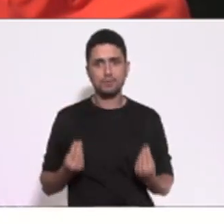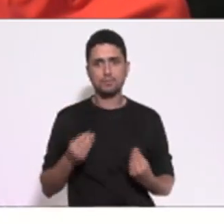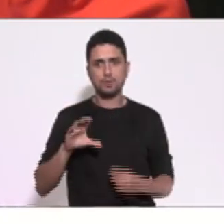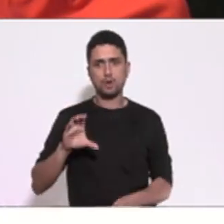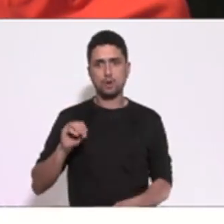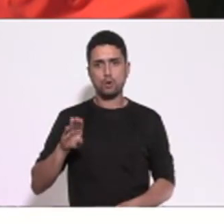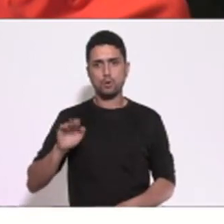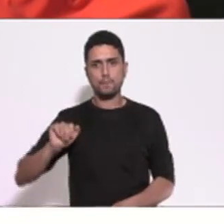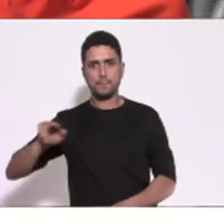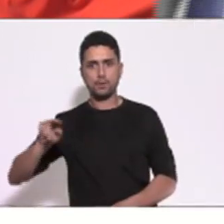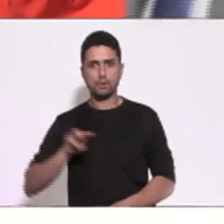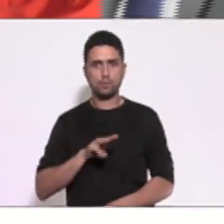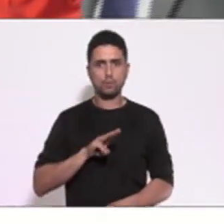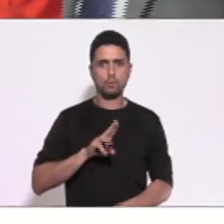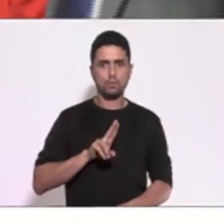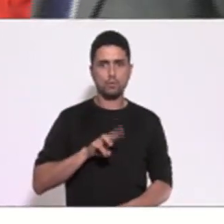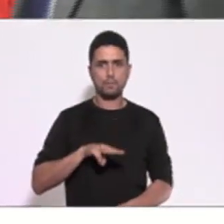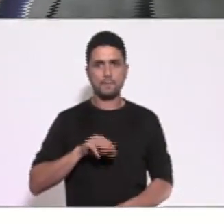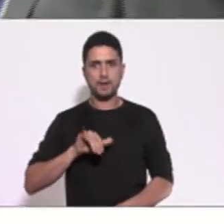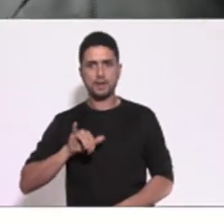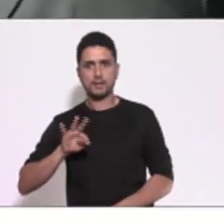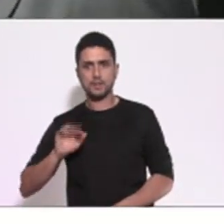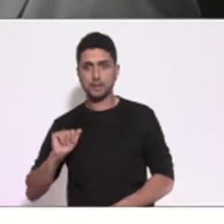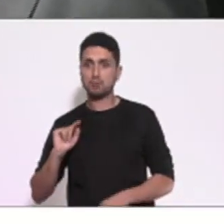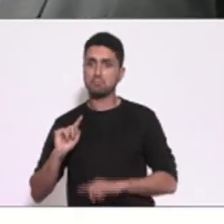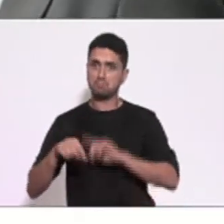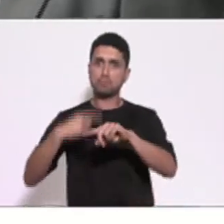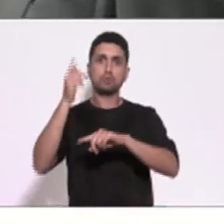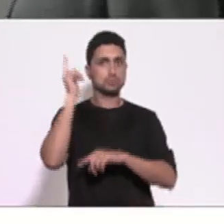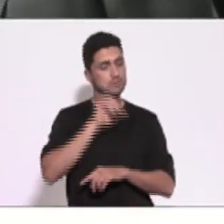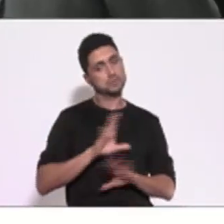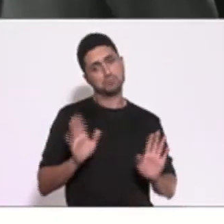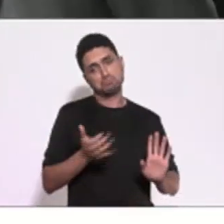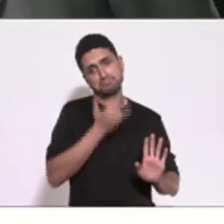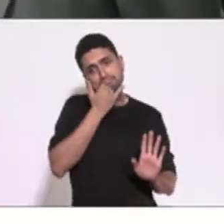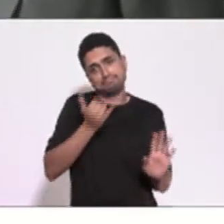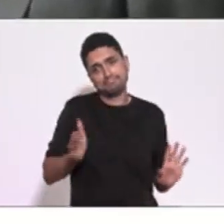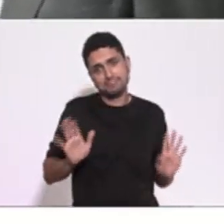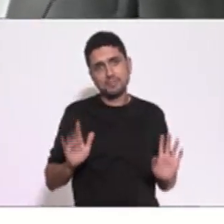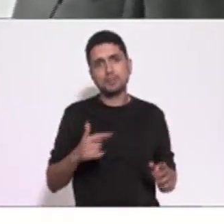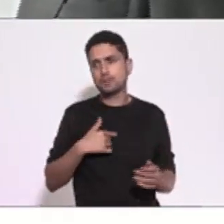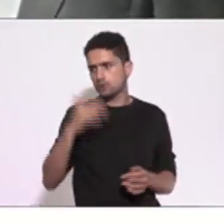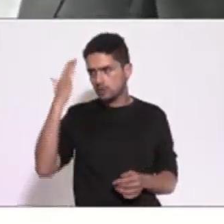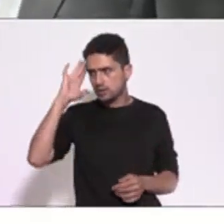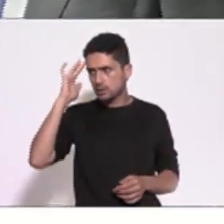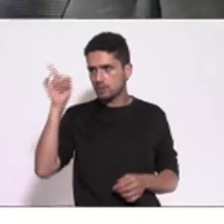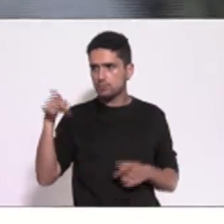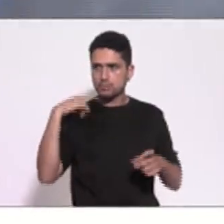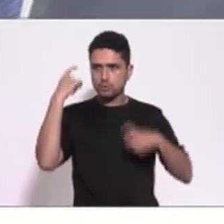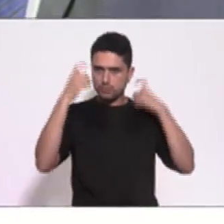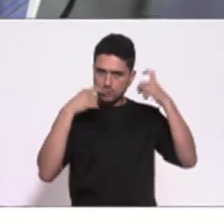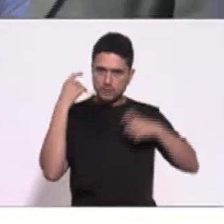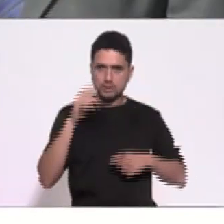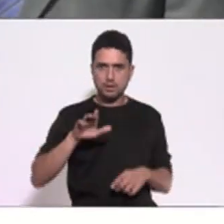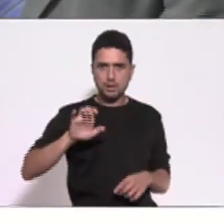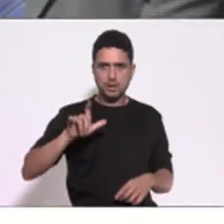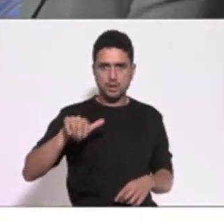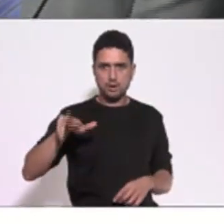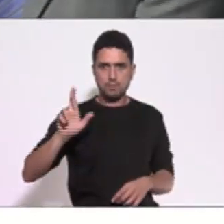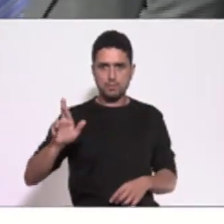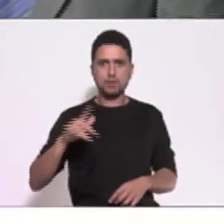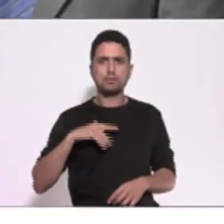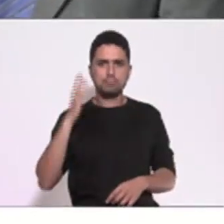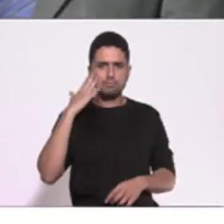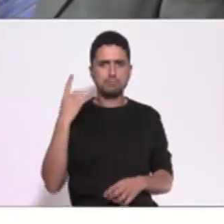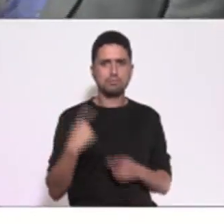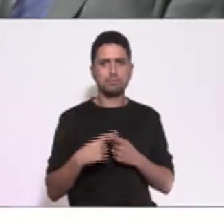Maitá prosperou por um acaso. E eu entendo a preocupação do deputado Eliomar, porque a Cobal é um centro de